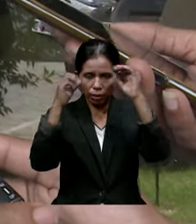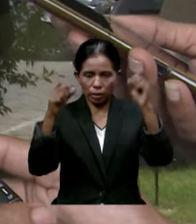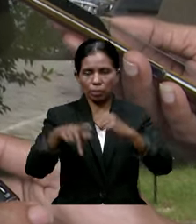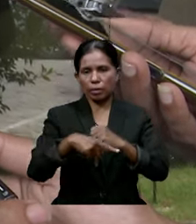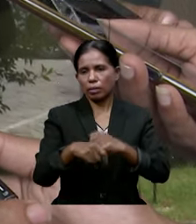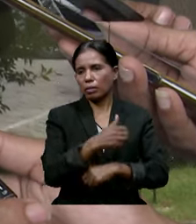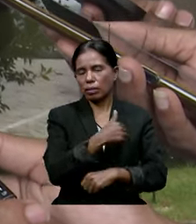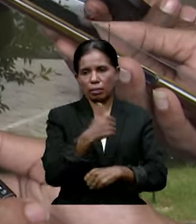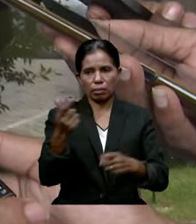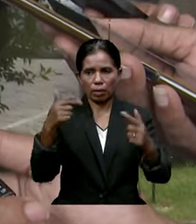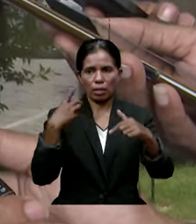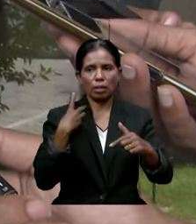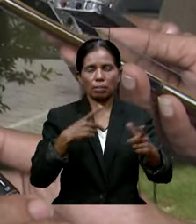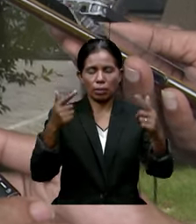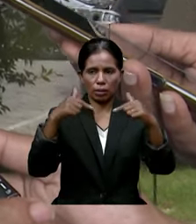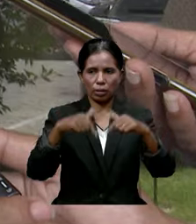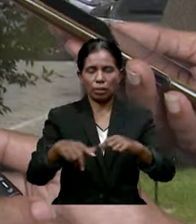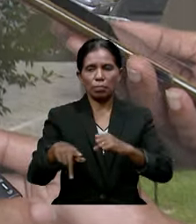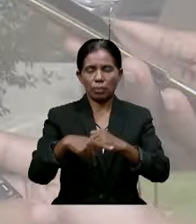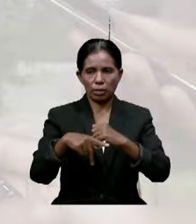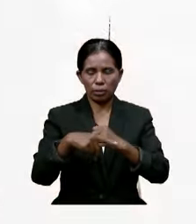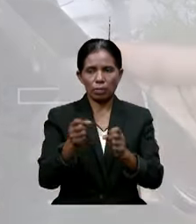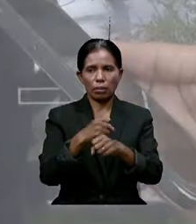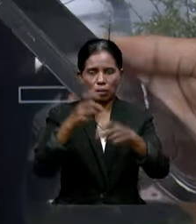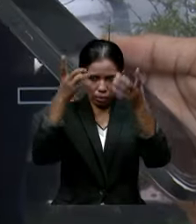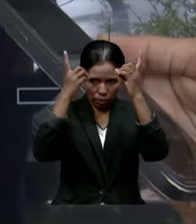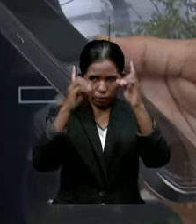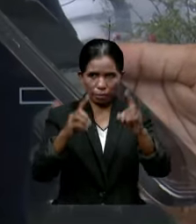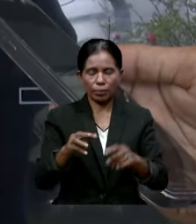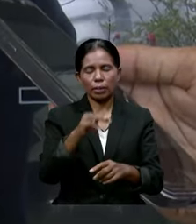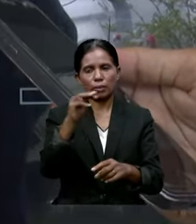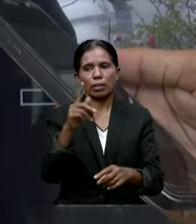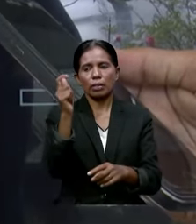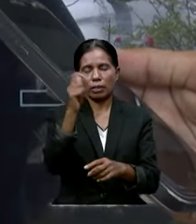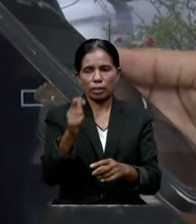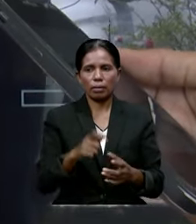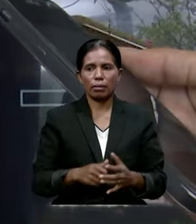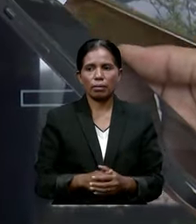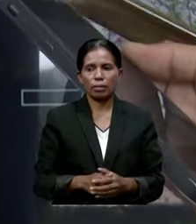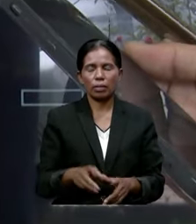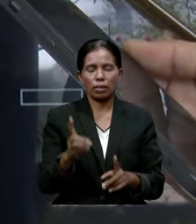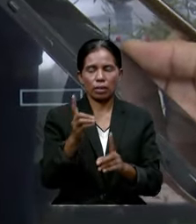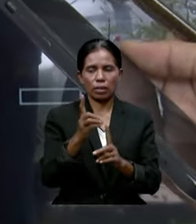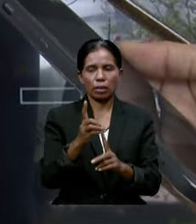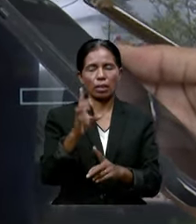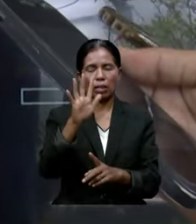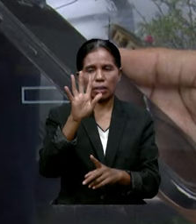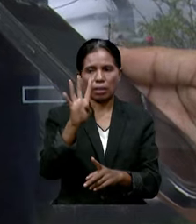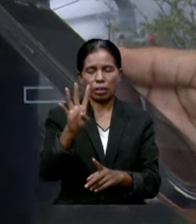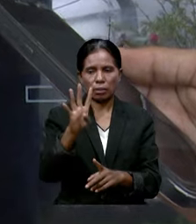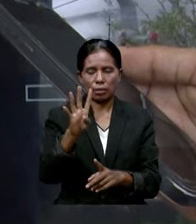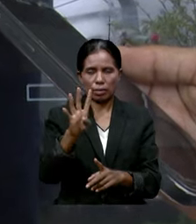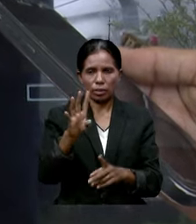tam ne mak o eng hal diang katami si mai reuni e bankara para hal decisão segunda o terça segunda dia si dia 4 decide se